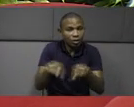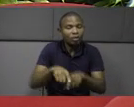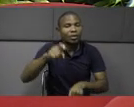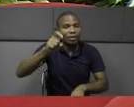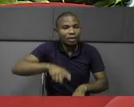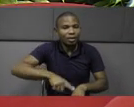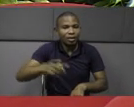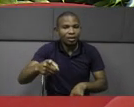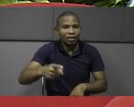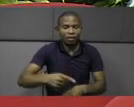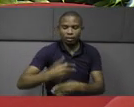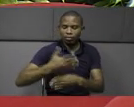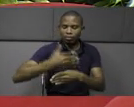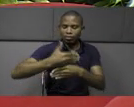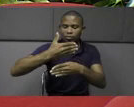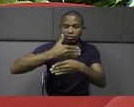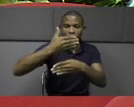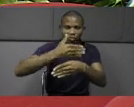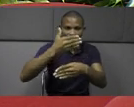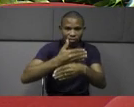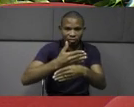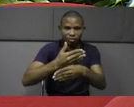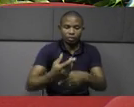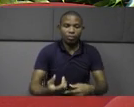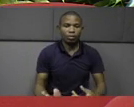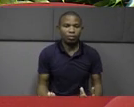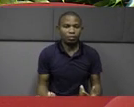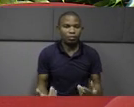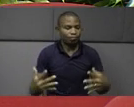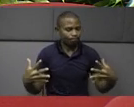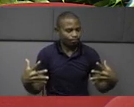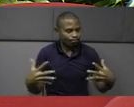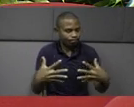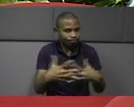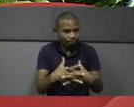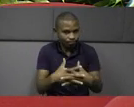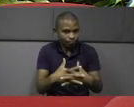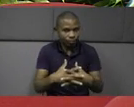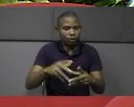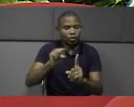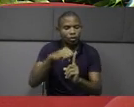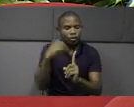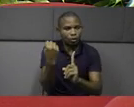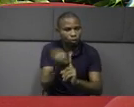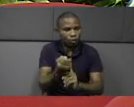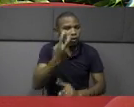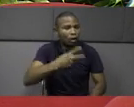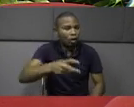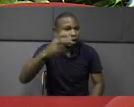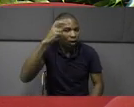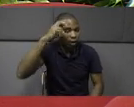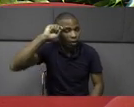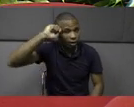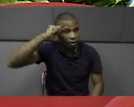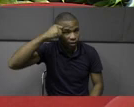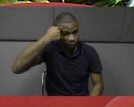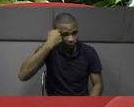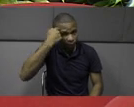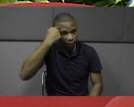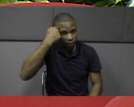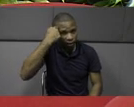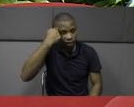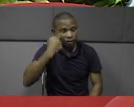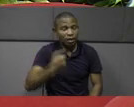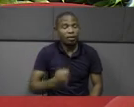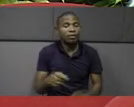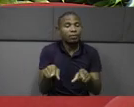interligar ação sócio cultural racial e territorial que se desdobra e que se projeta tanto do ponto de vista do